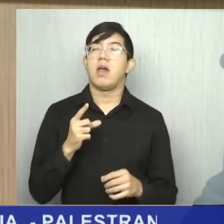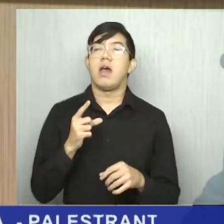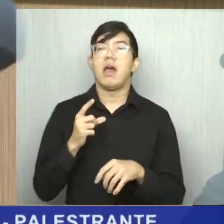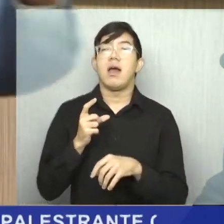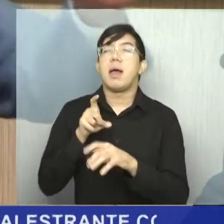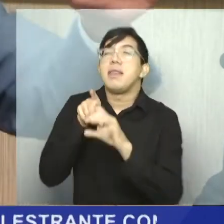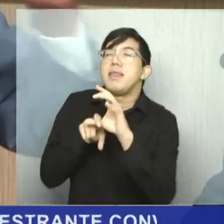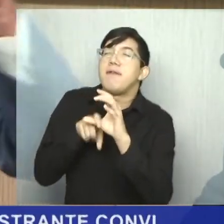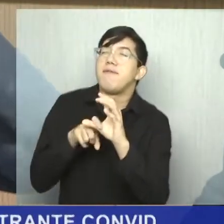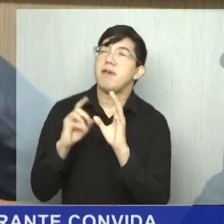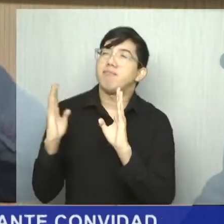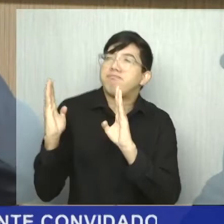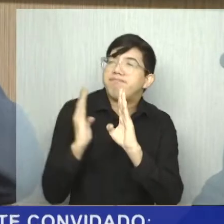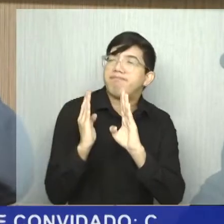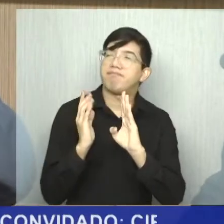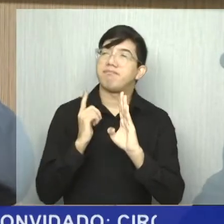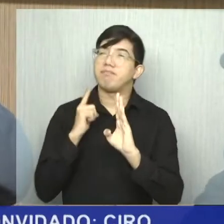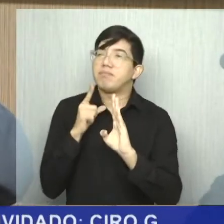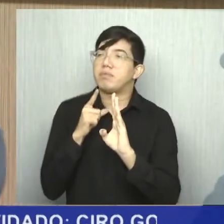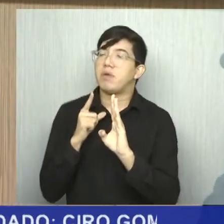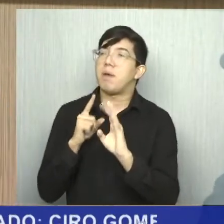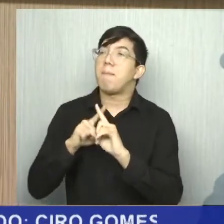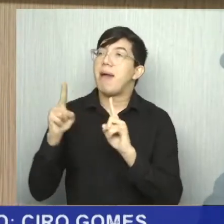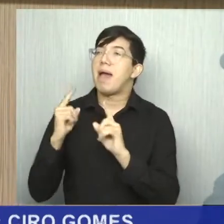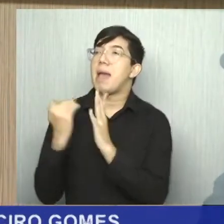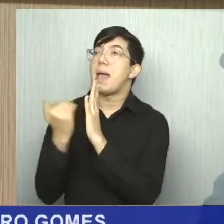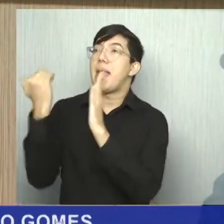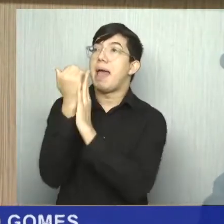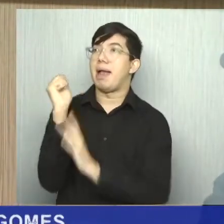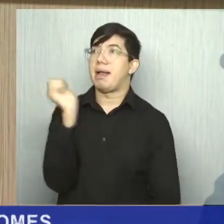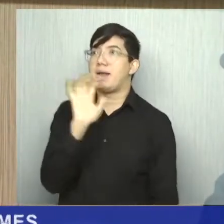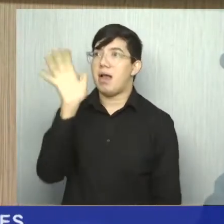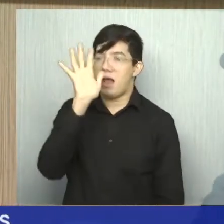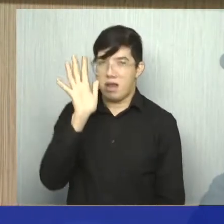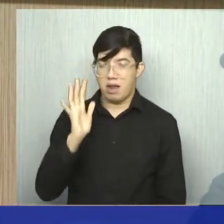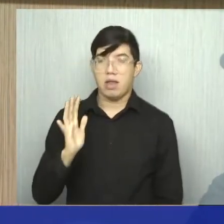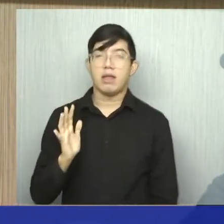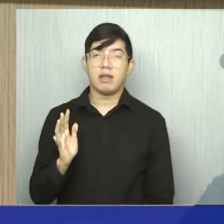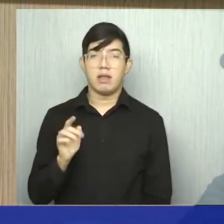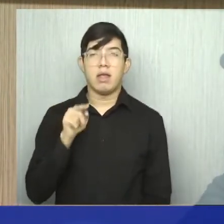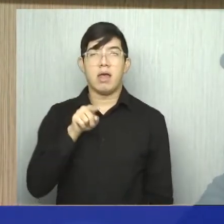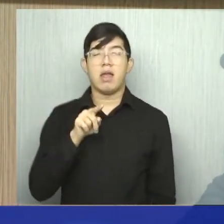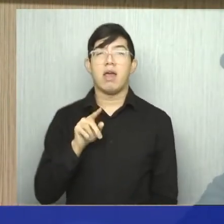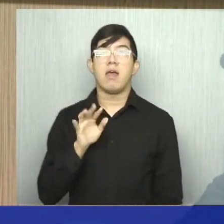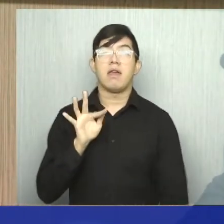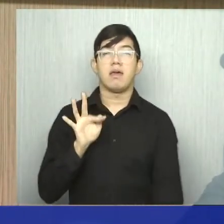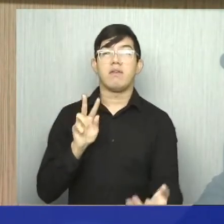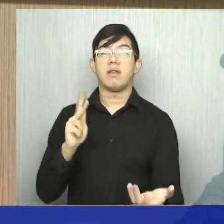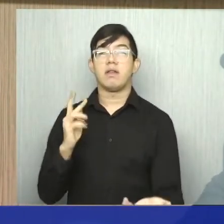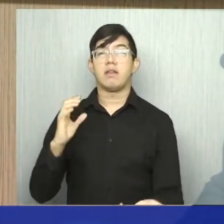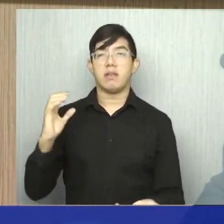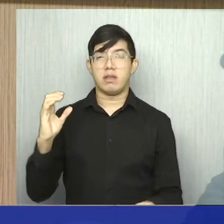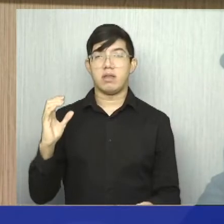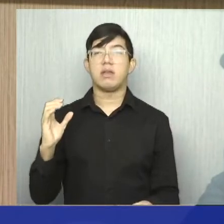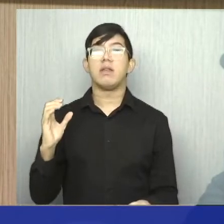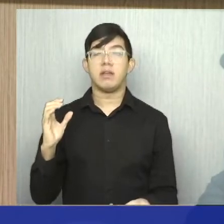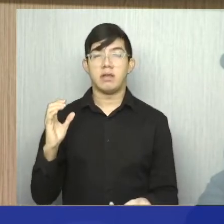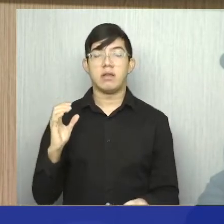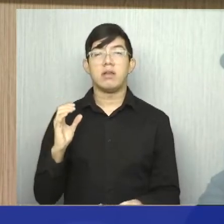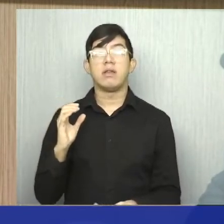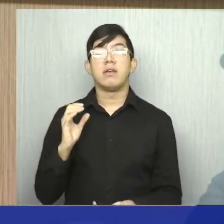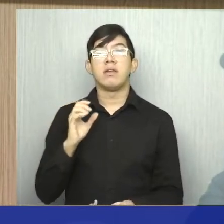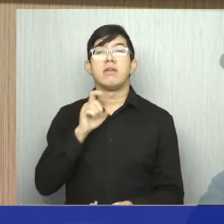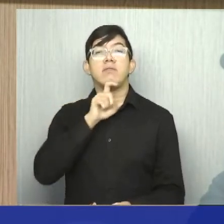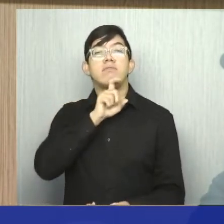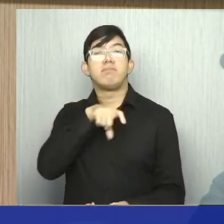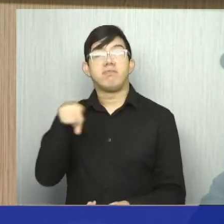lá na periferia sabe do que eu estou falando aqui. Então, repare, o que aconteceu? O Fernando Henrique teve que aumentar a carga tributária pesadamente. Ele